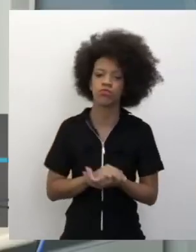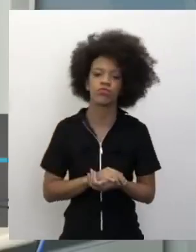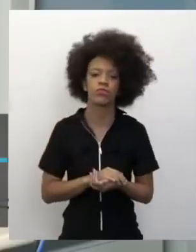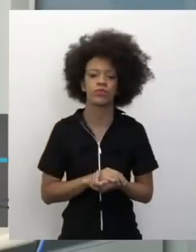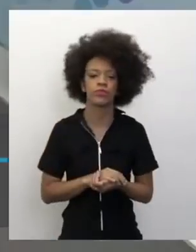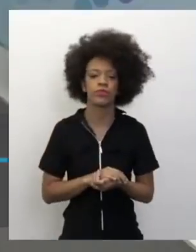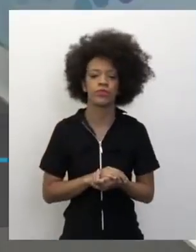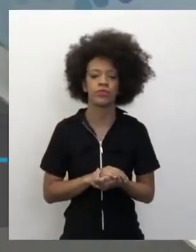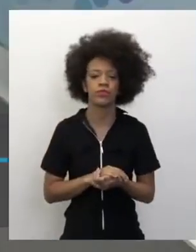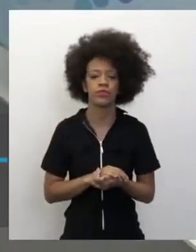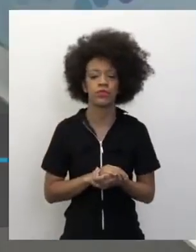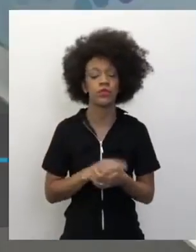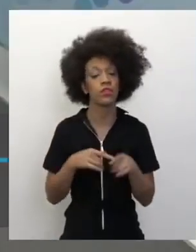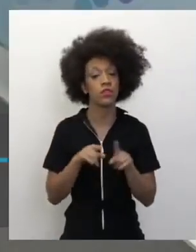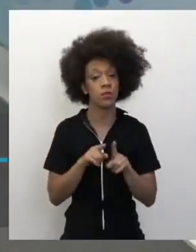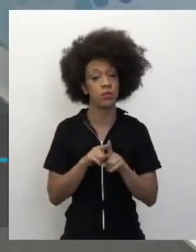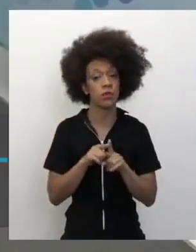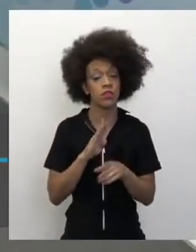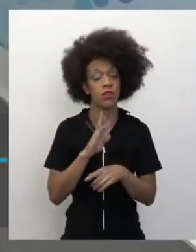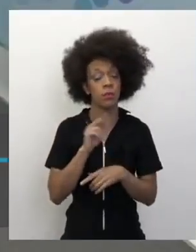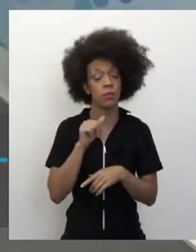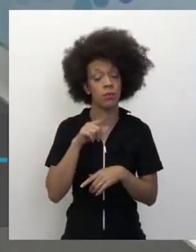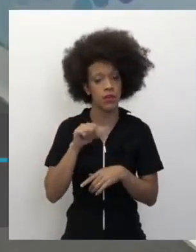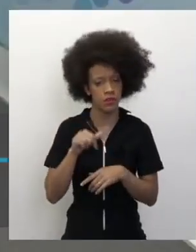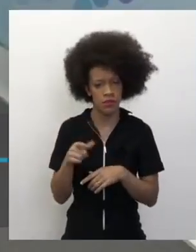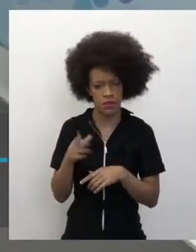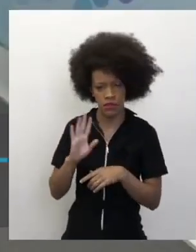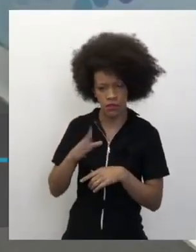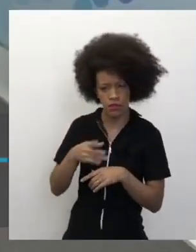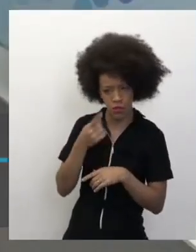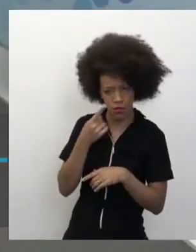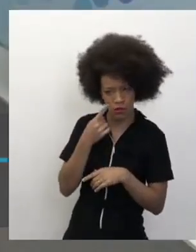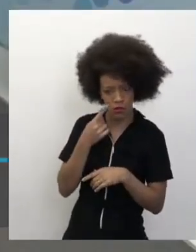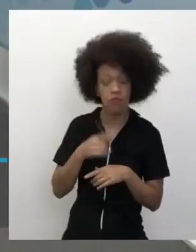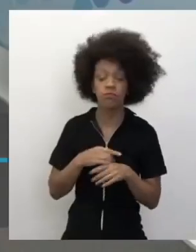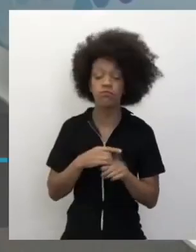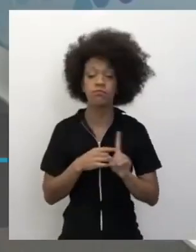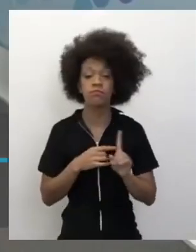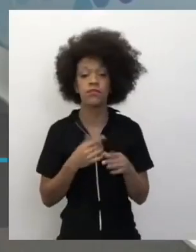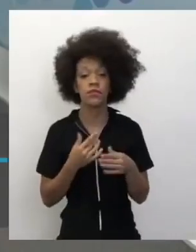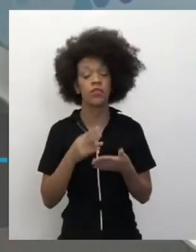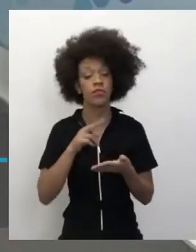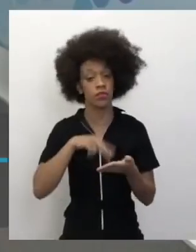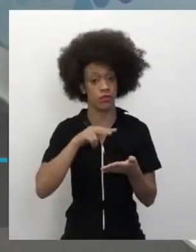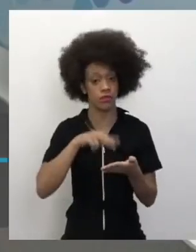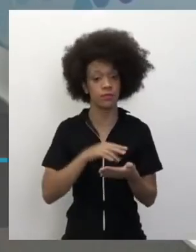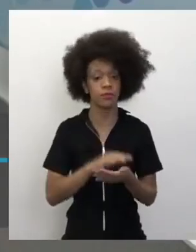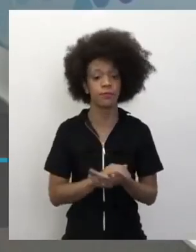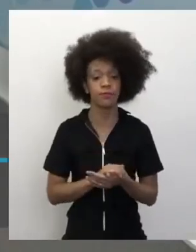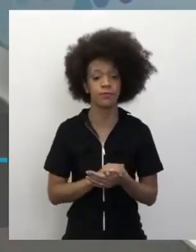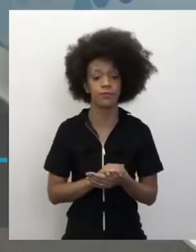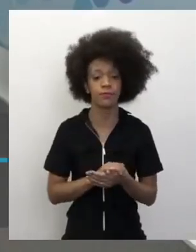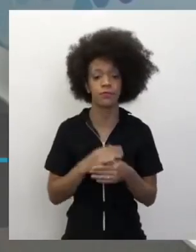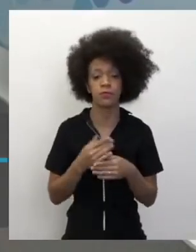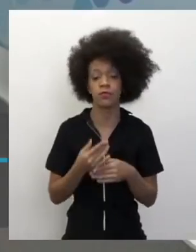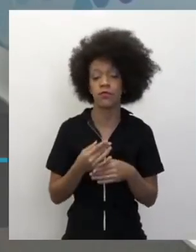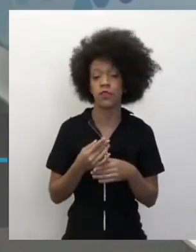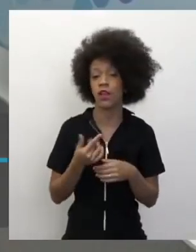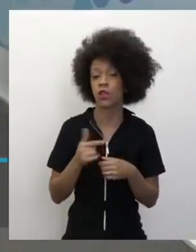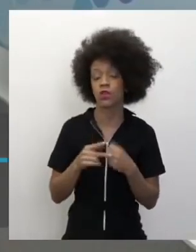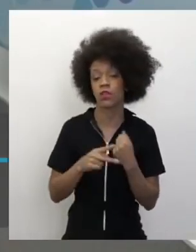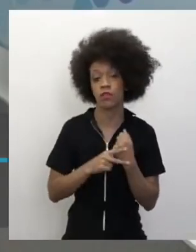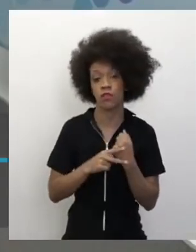Também eu vou ler da Pro Renata, texto, da Brenda, você colocou? já leu da Pro Renata? Eu vou ler esse daqui para você, eu olhando outros aí. Sem verbos e